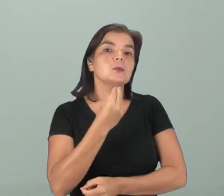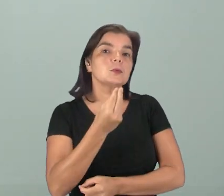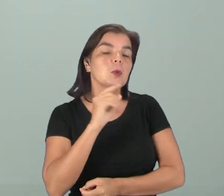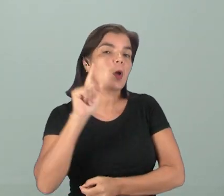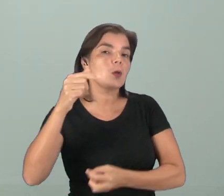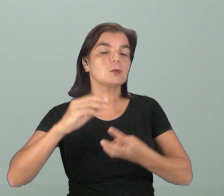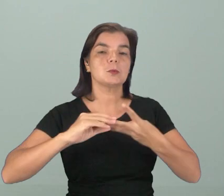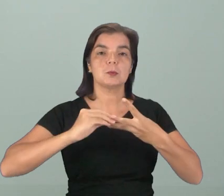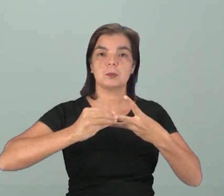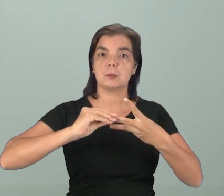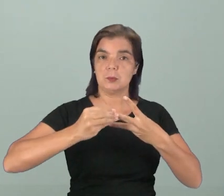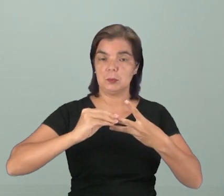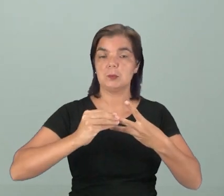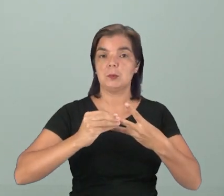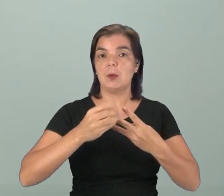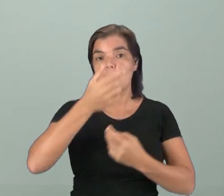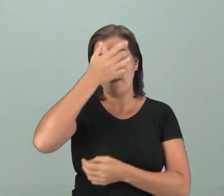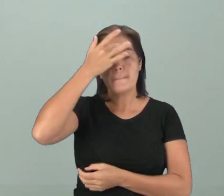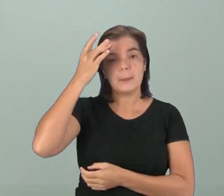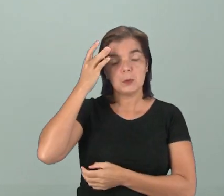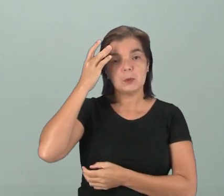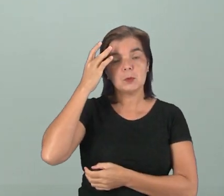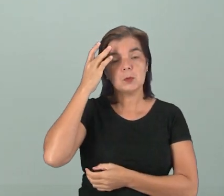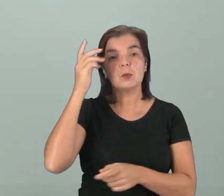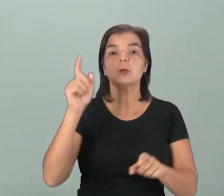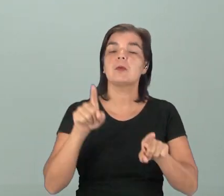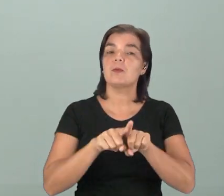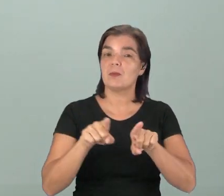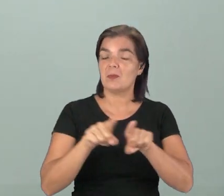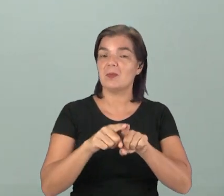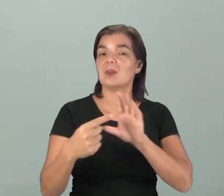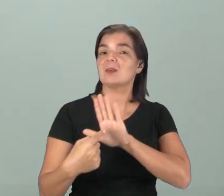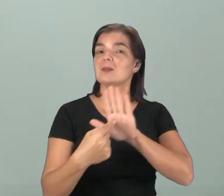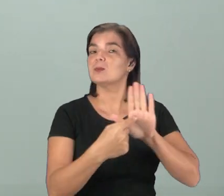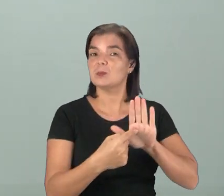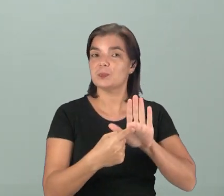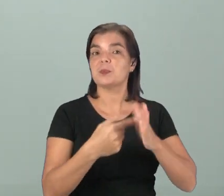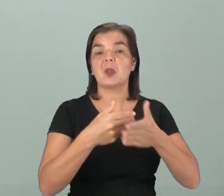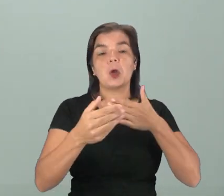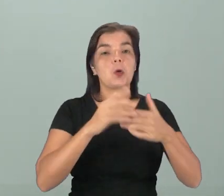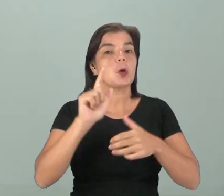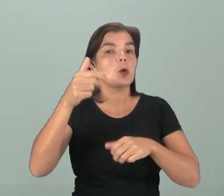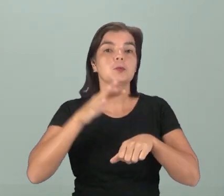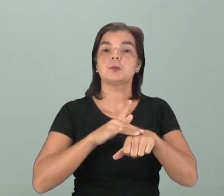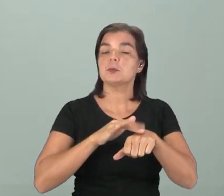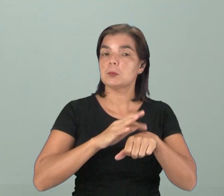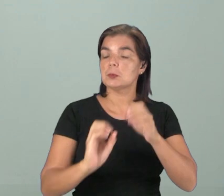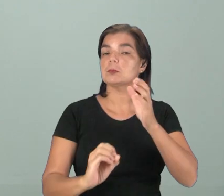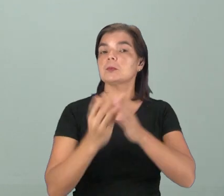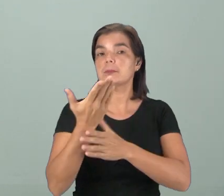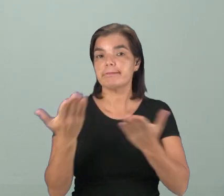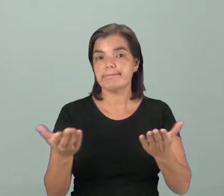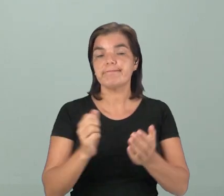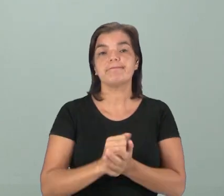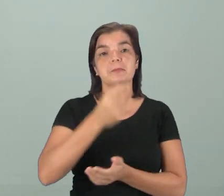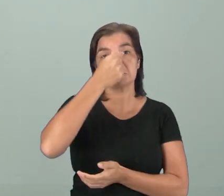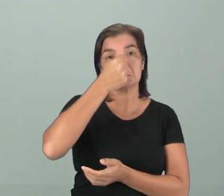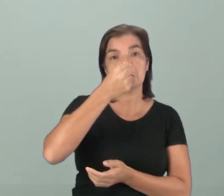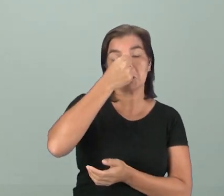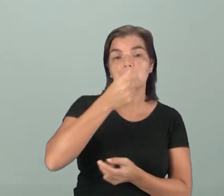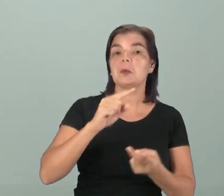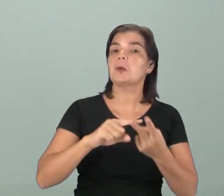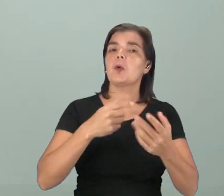enfraquecer outras células, vai fazer com que o indivíduo fique propenso a qualquer doença que possa surgir. Então, a gripe,